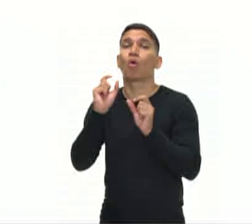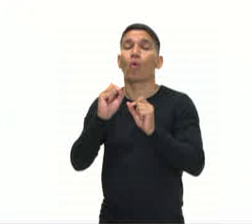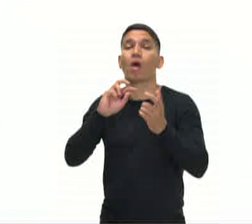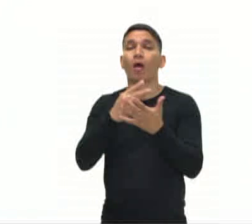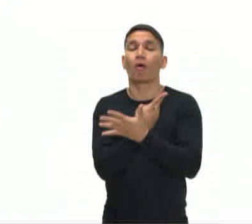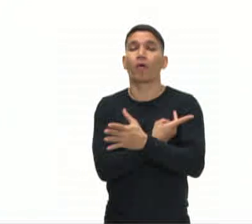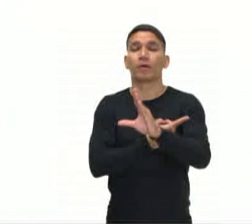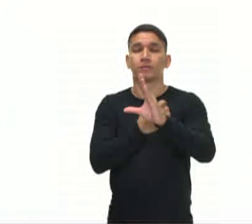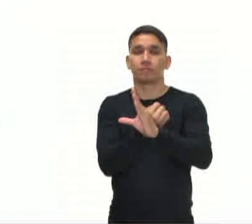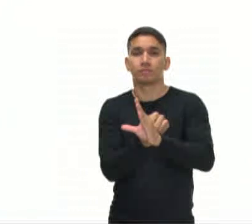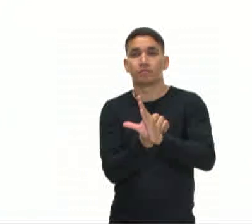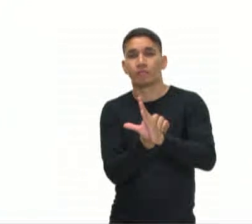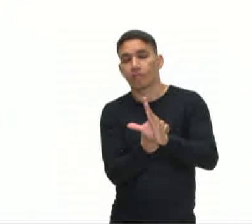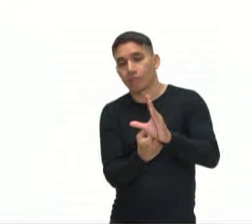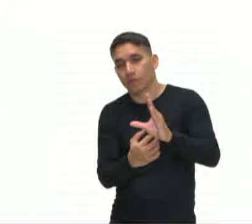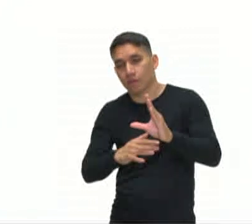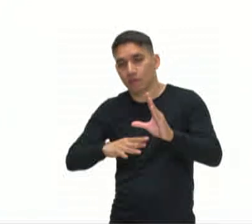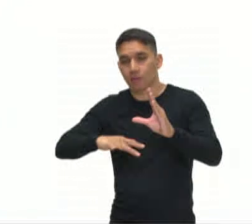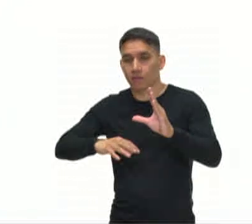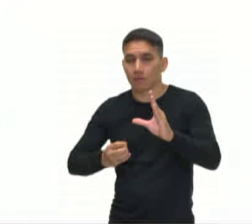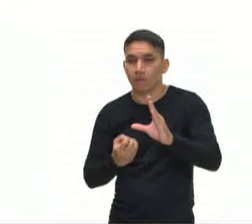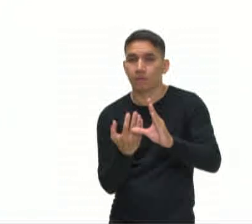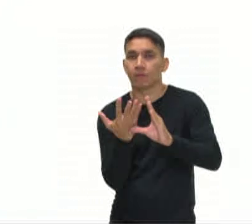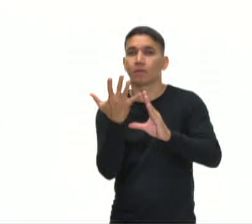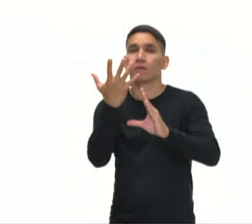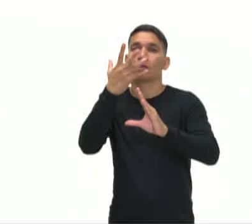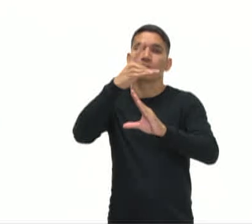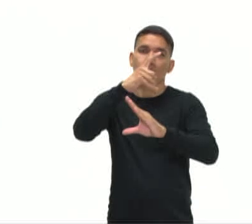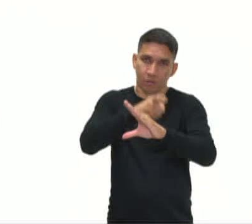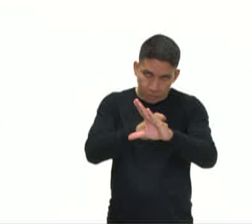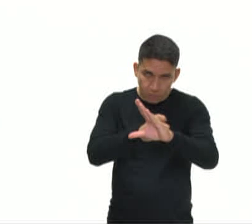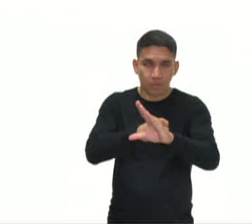evaporação, condensação, precipitação, que é a chuva,